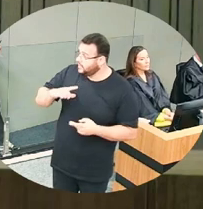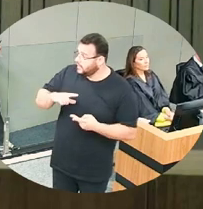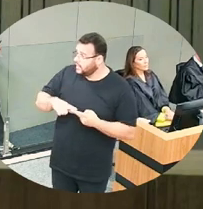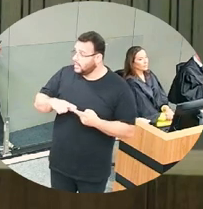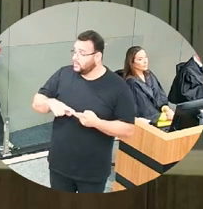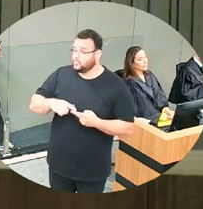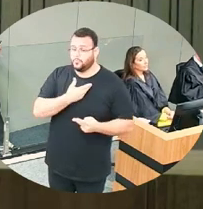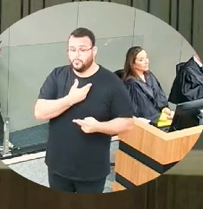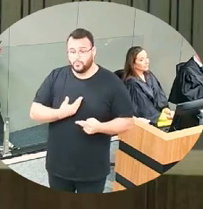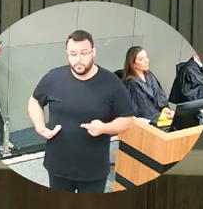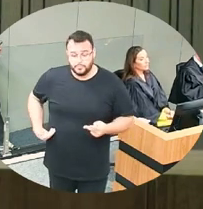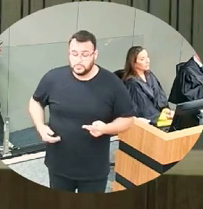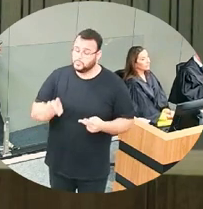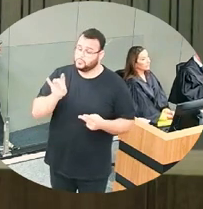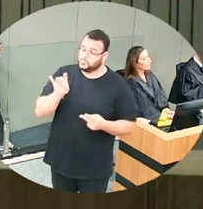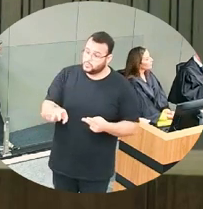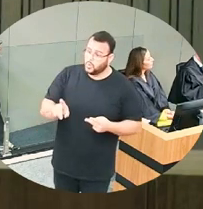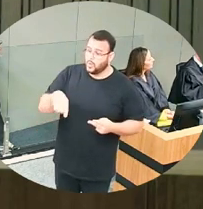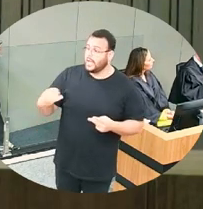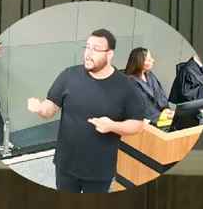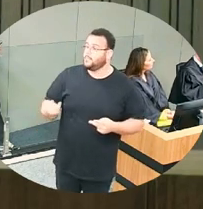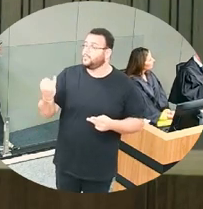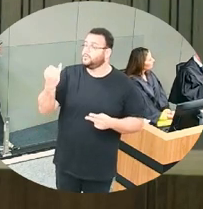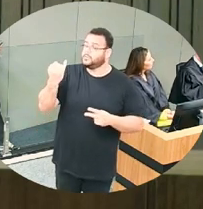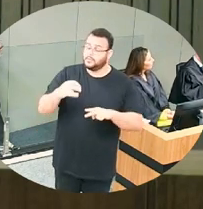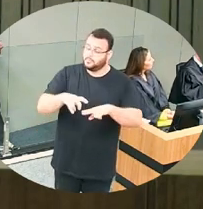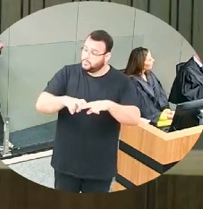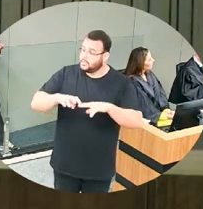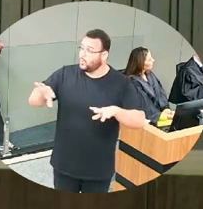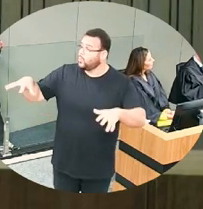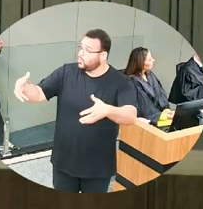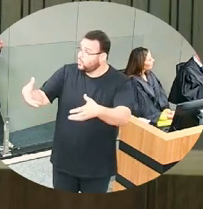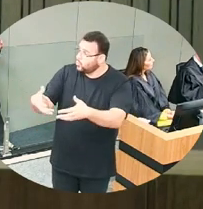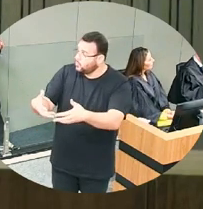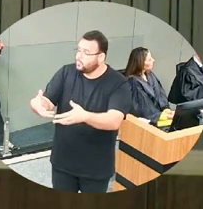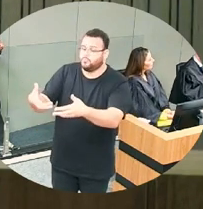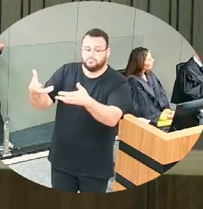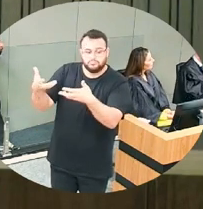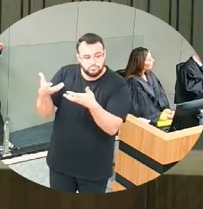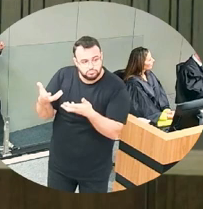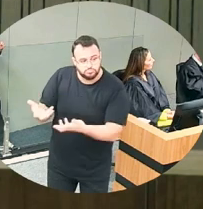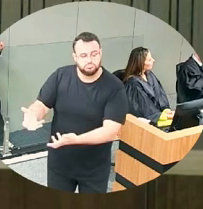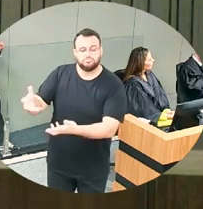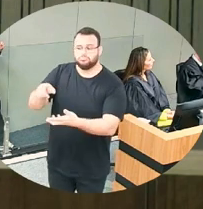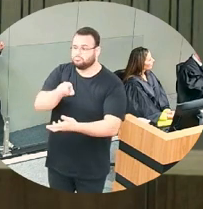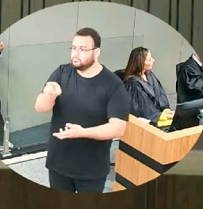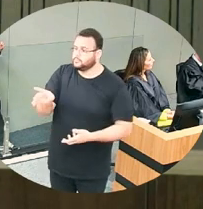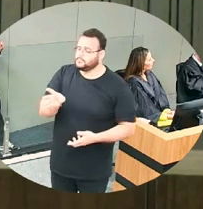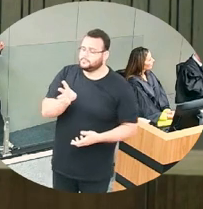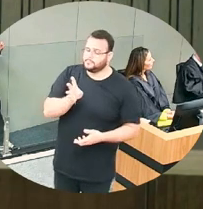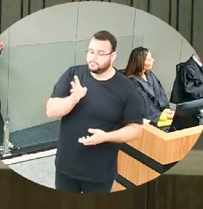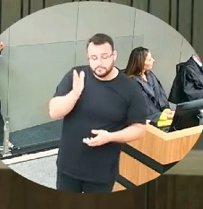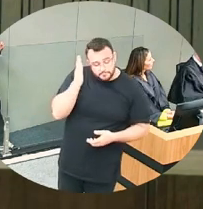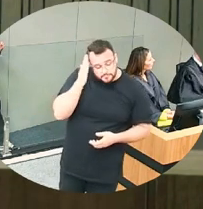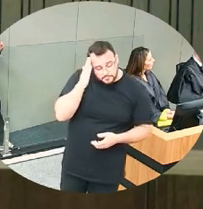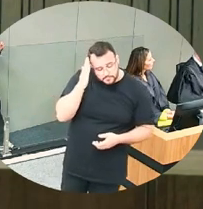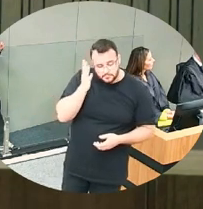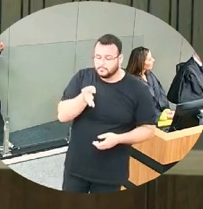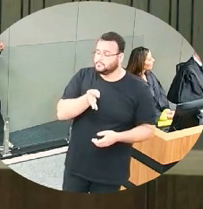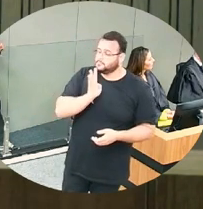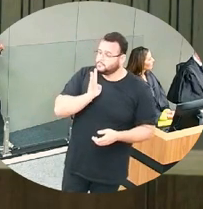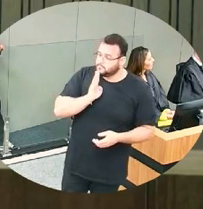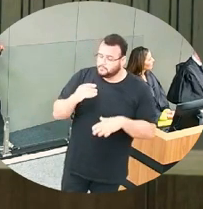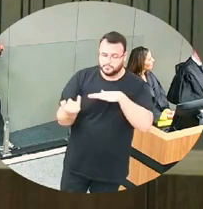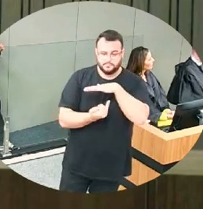só fazem sentido na medida da busca pelo bem coletivo e isso passa pelo conhecimento e reconhecimento das